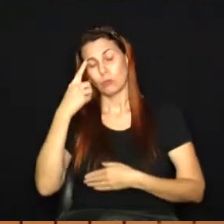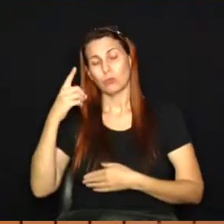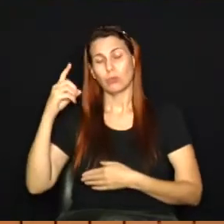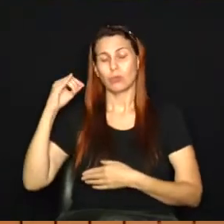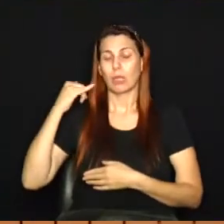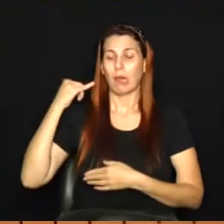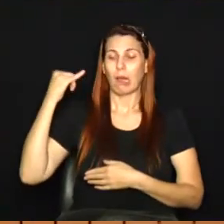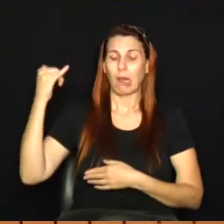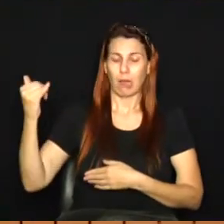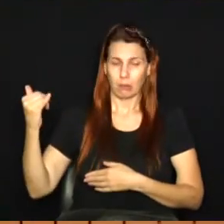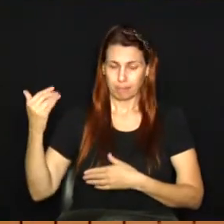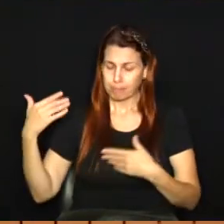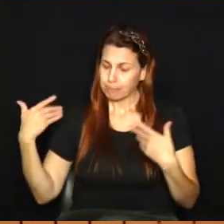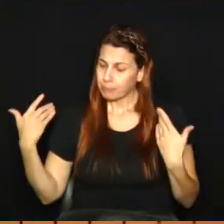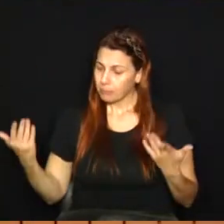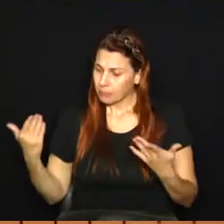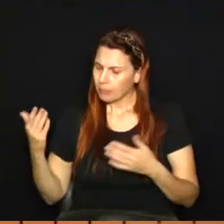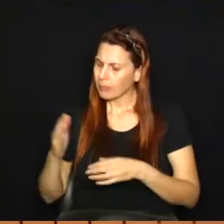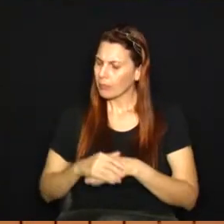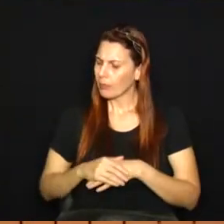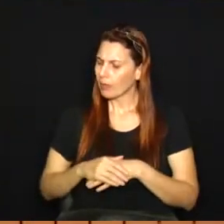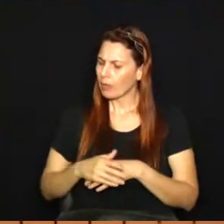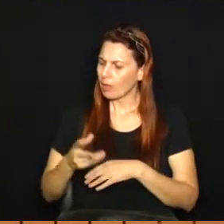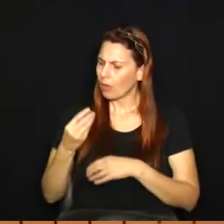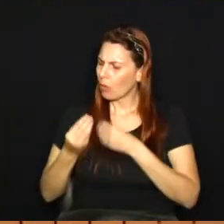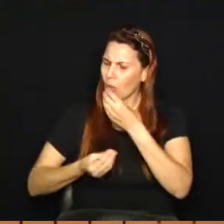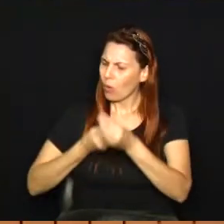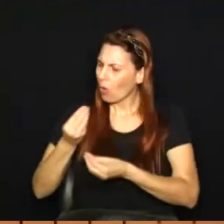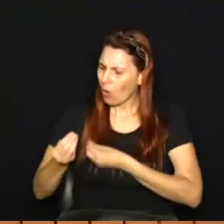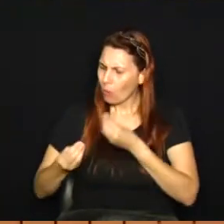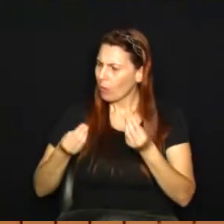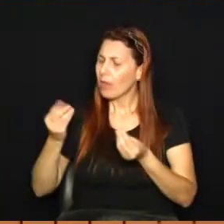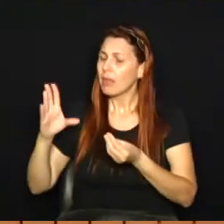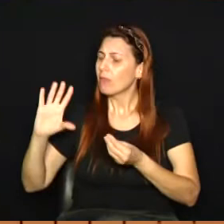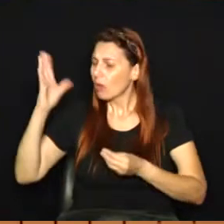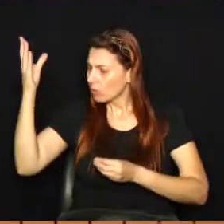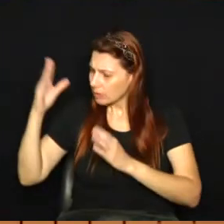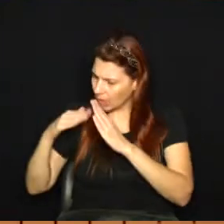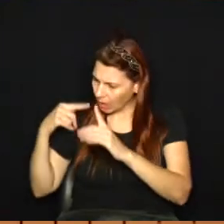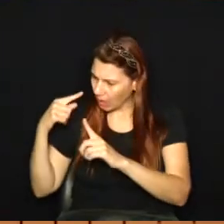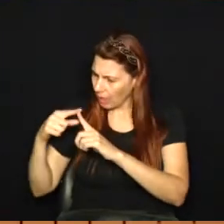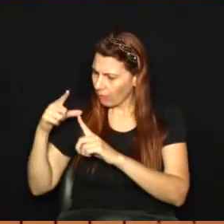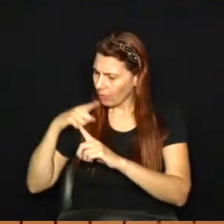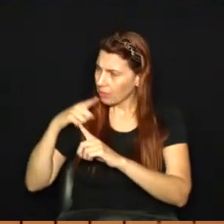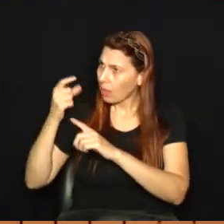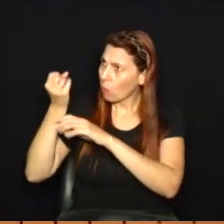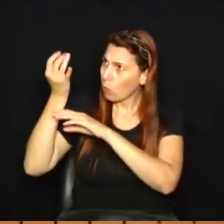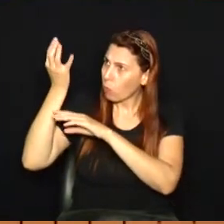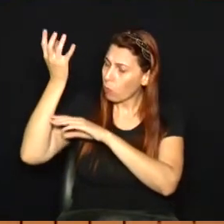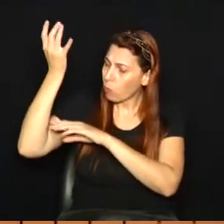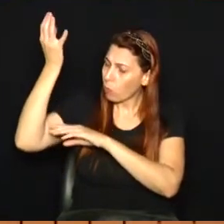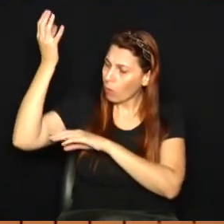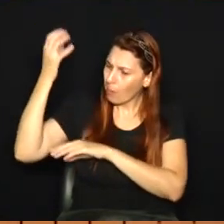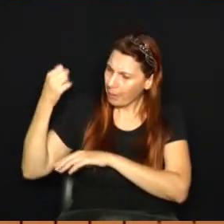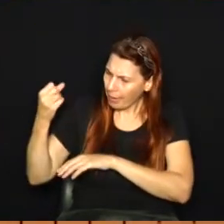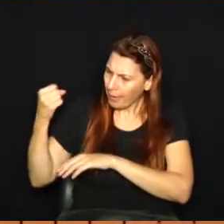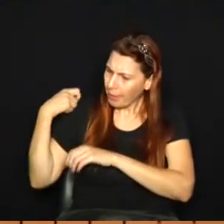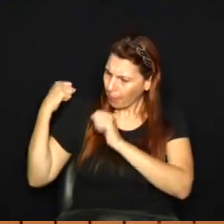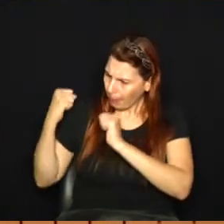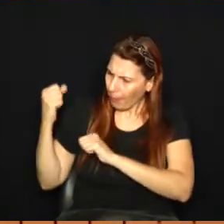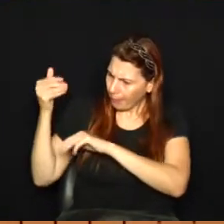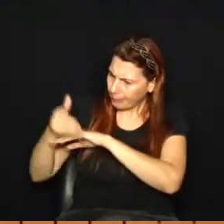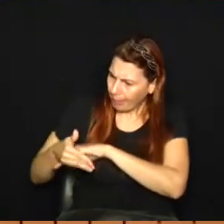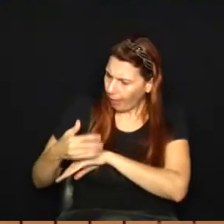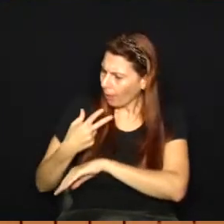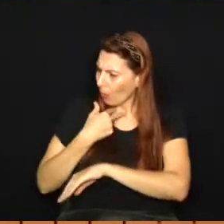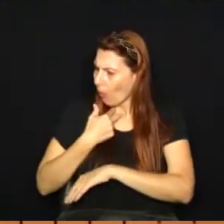ele e falei assim, como é? Tem fumaça branca nessa chaminé ou não tem? Né? Ou seja, vou ou não vou poder entrar nesse seminário?